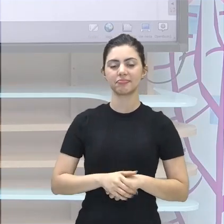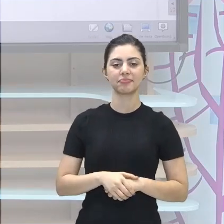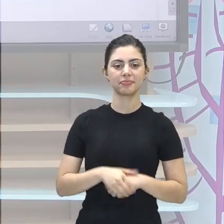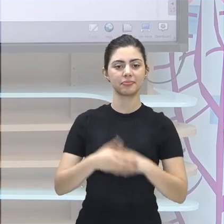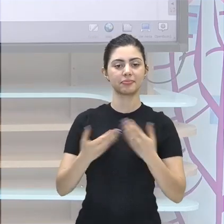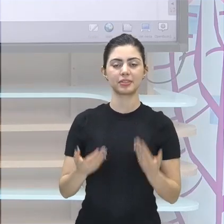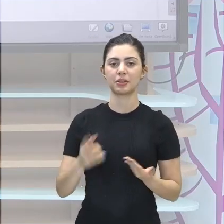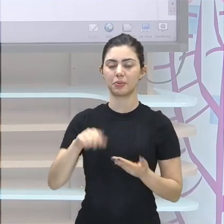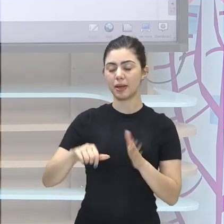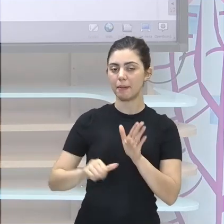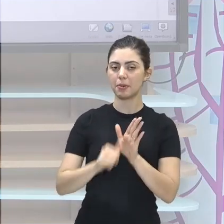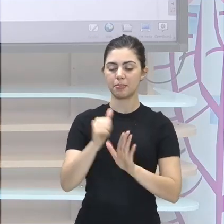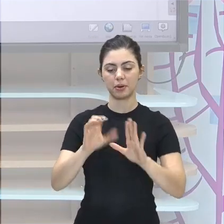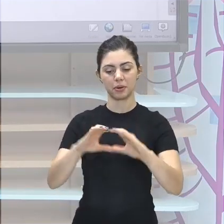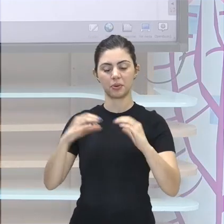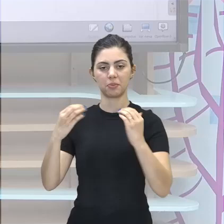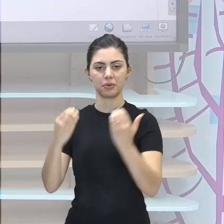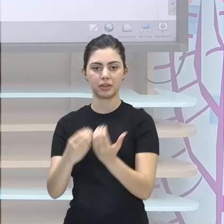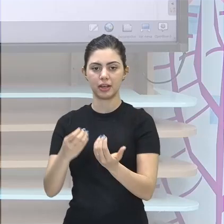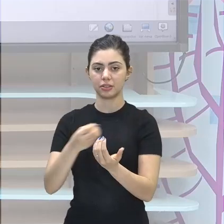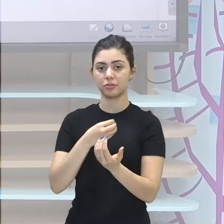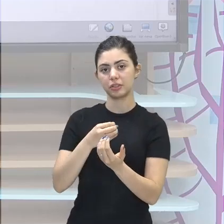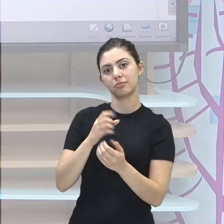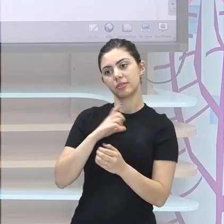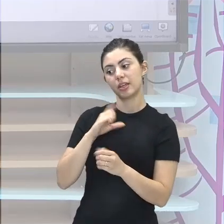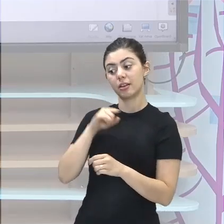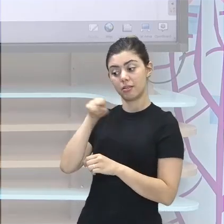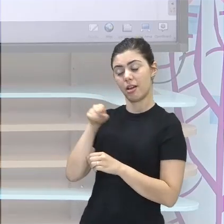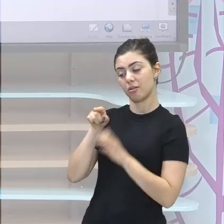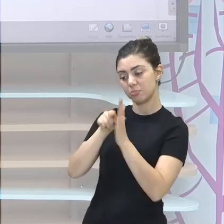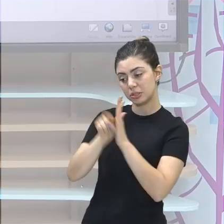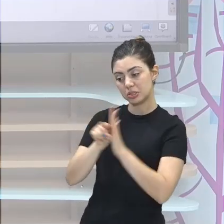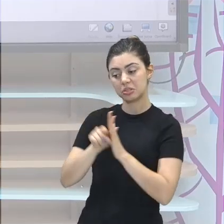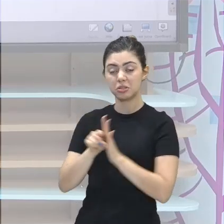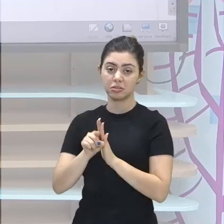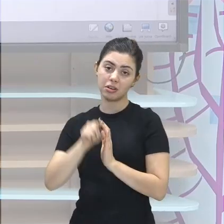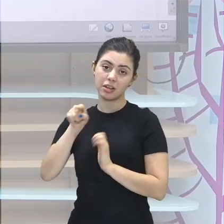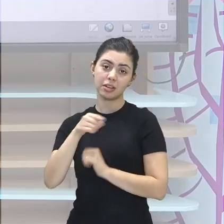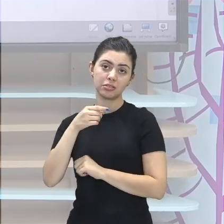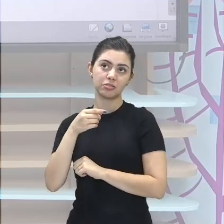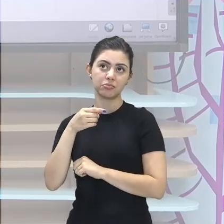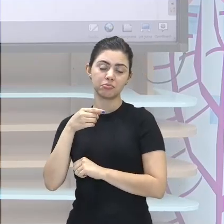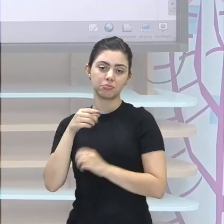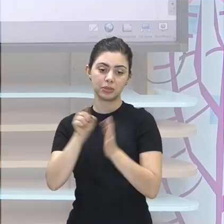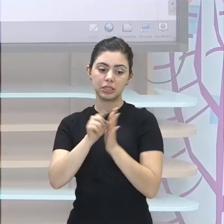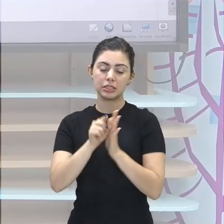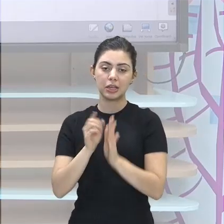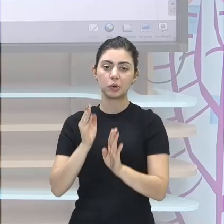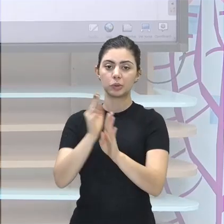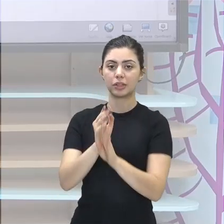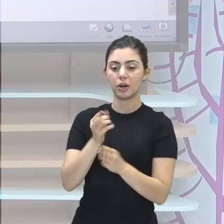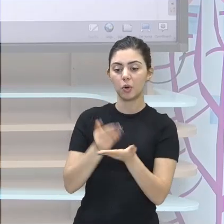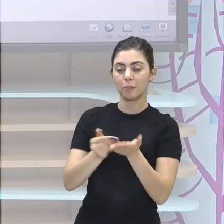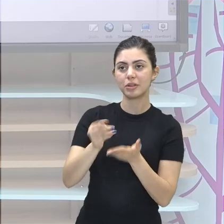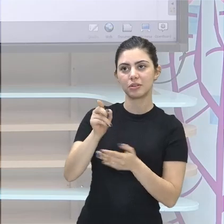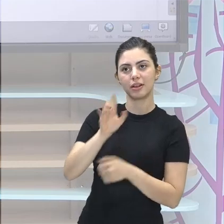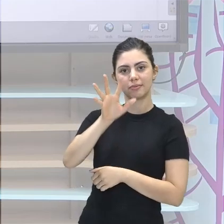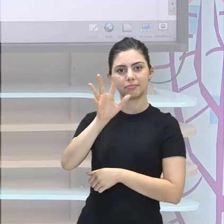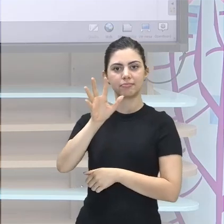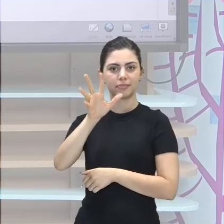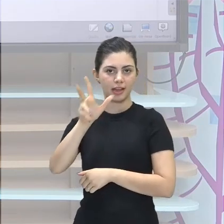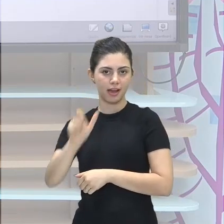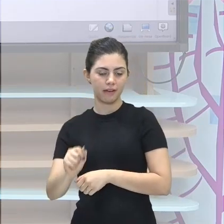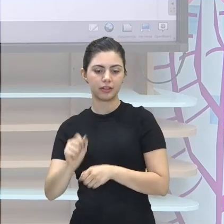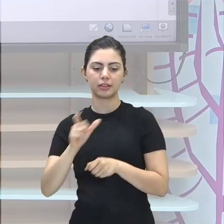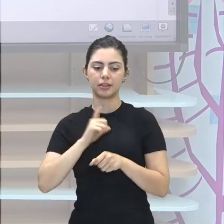As primeiras comunidades, segundo os estudiosos, surgiram desse continente, né? E foram se espalhando pelos outros